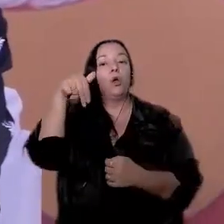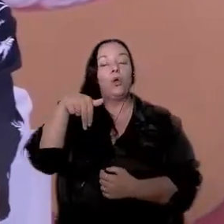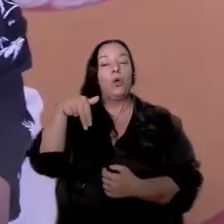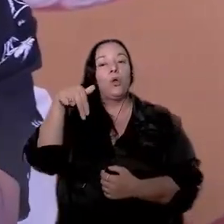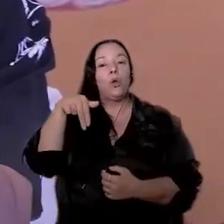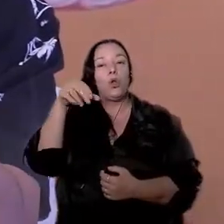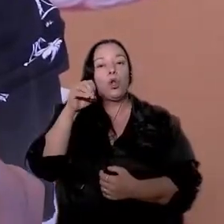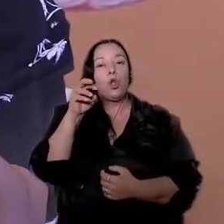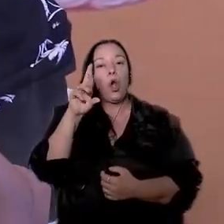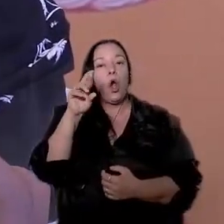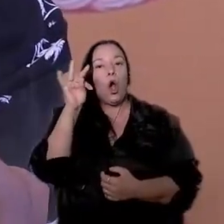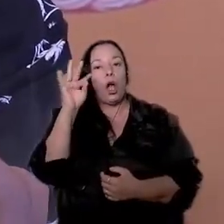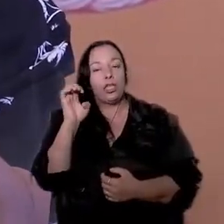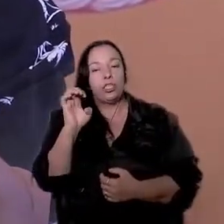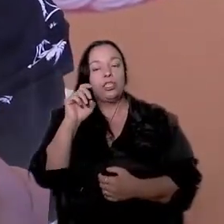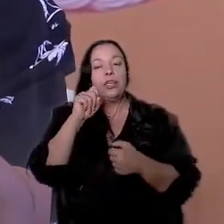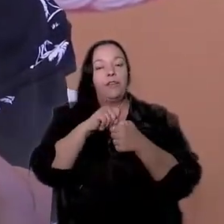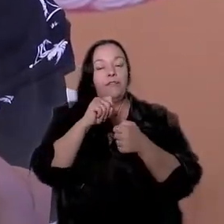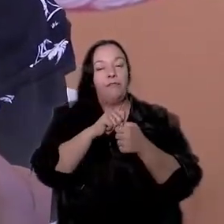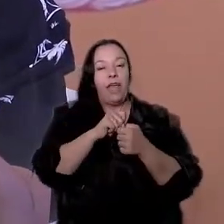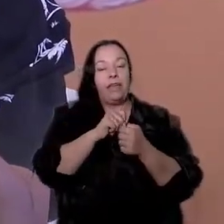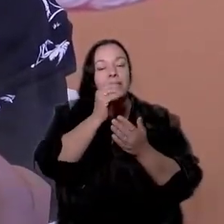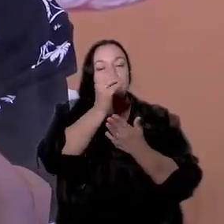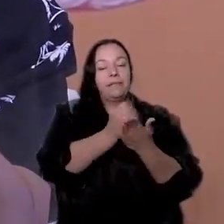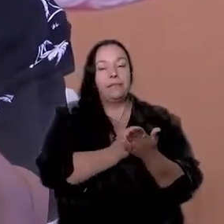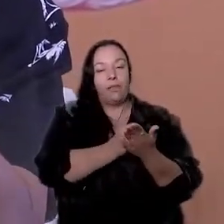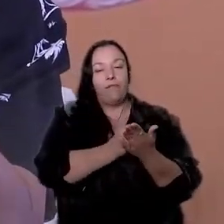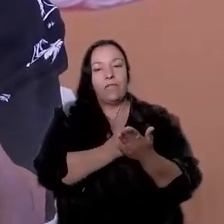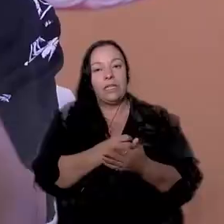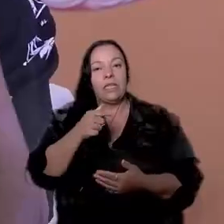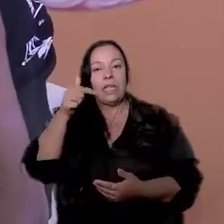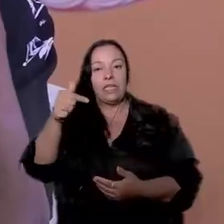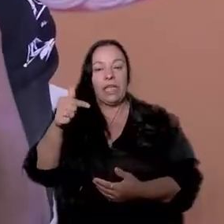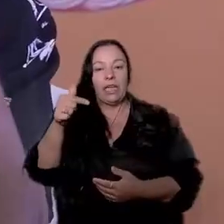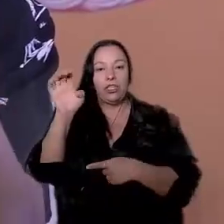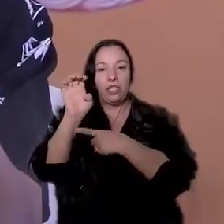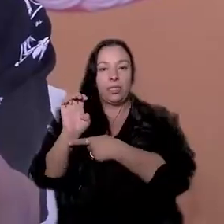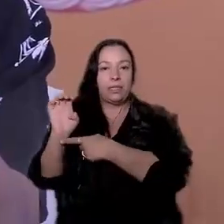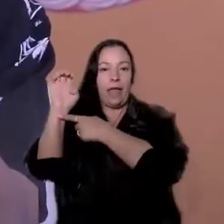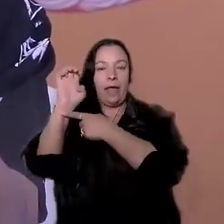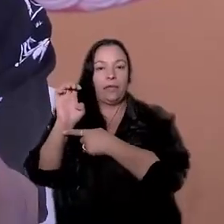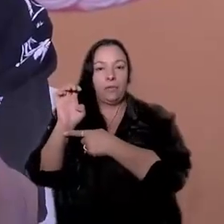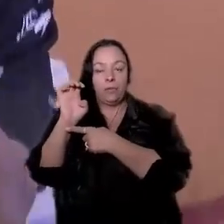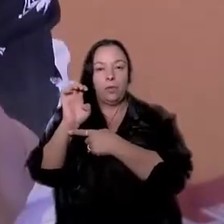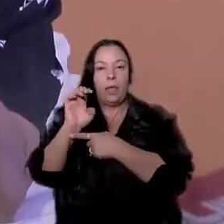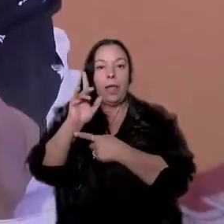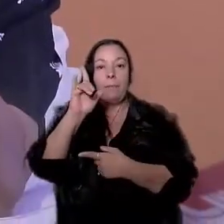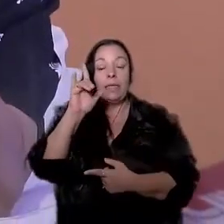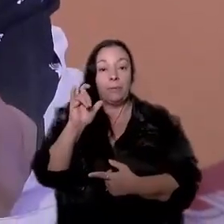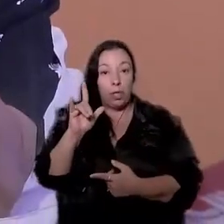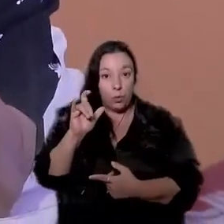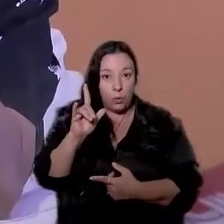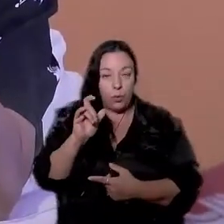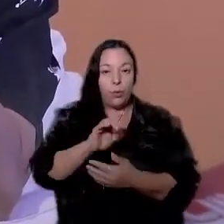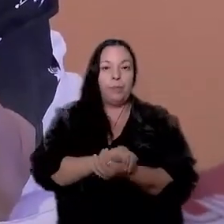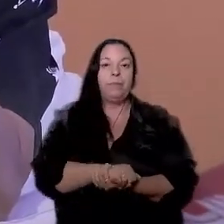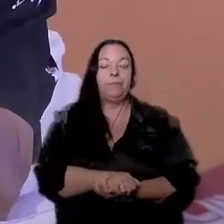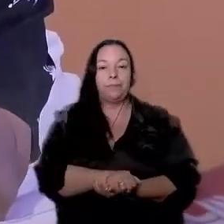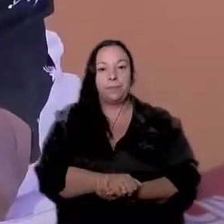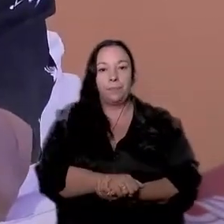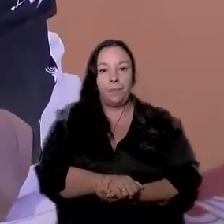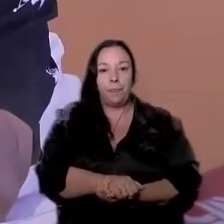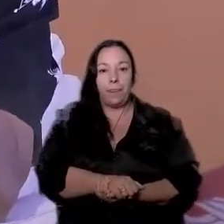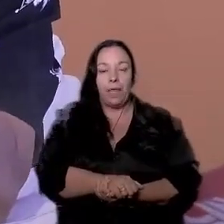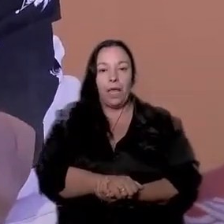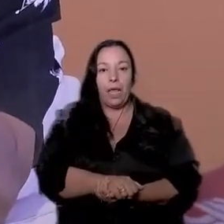fizemos oficinas nos 7 estados do Norte, todas elas transmitidas pelo YouTube. E a gente percebeu, lá no Norte, e agora